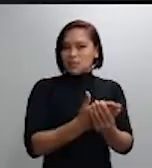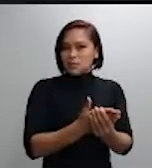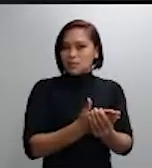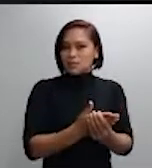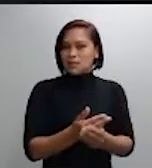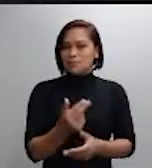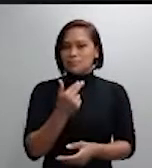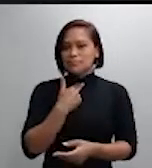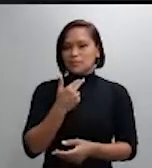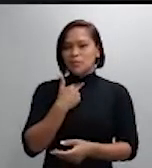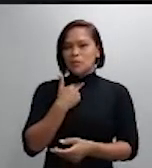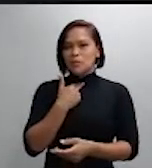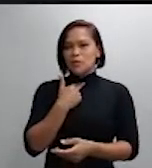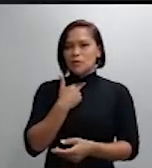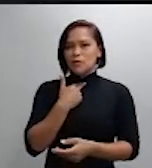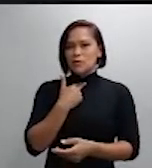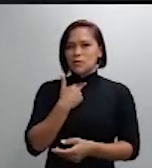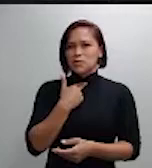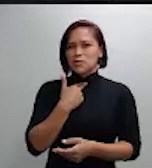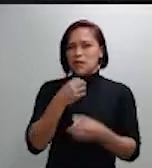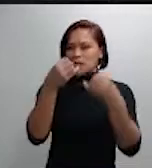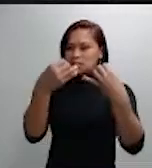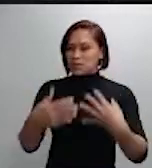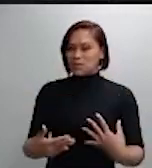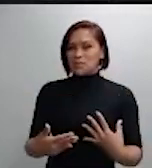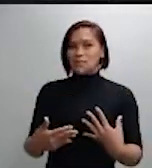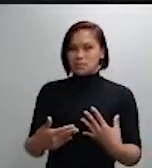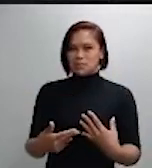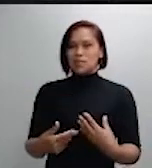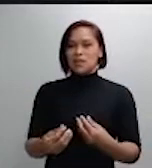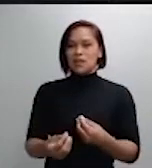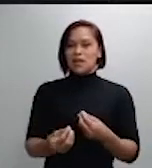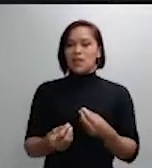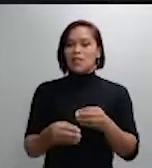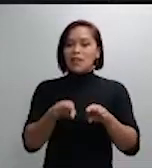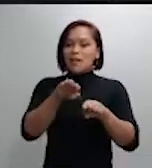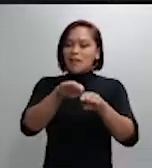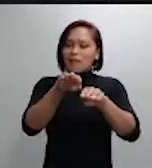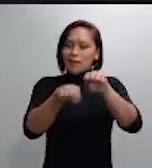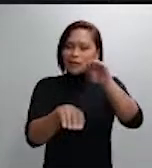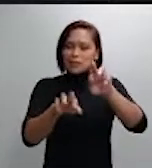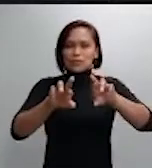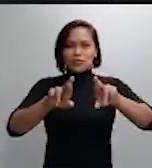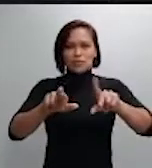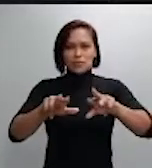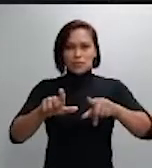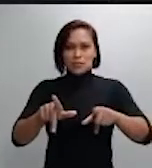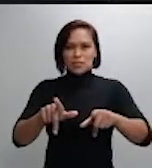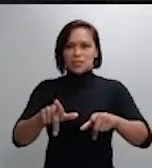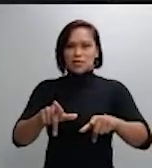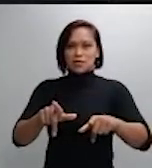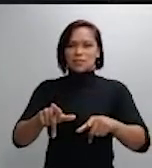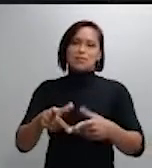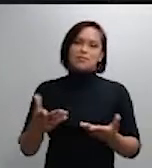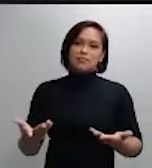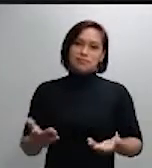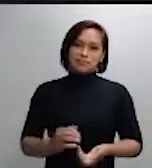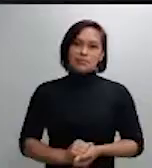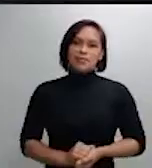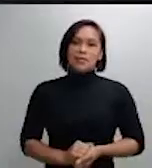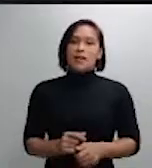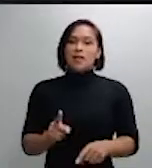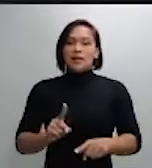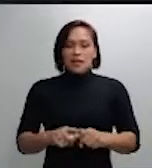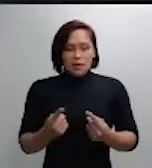ser interpretada a tratar de forma desigual as partes em litígio. E mais,